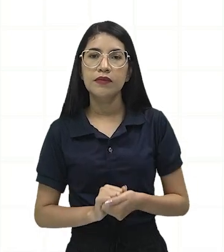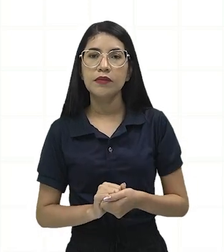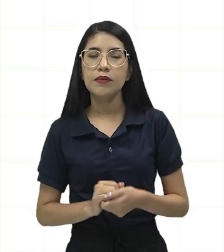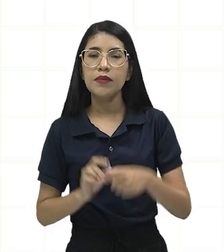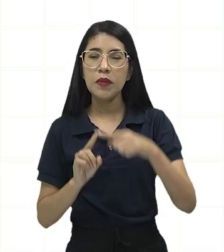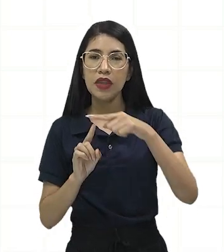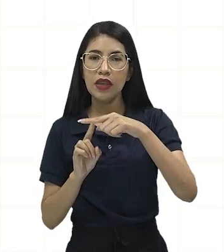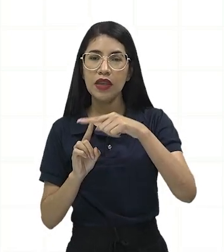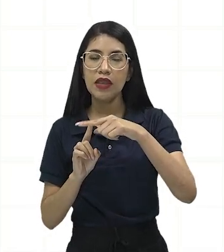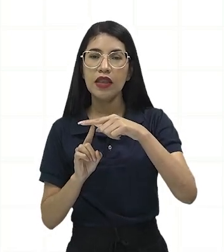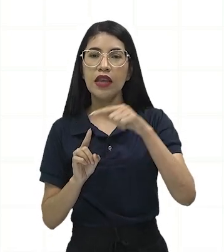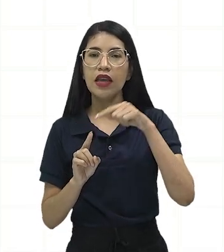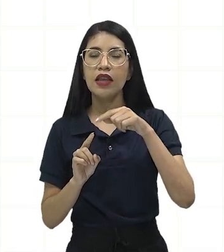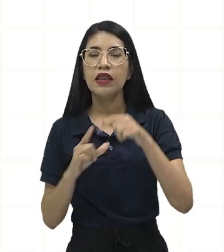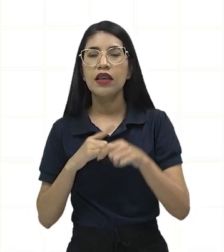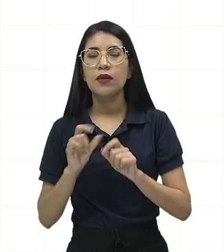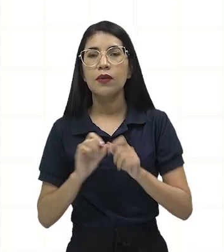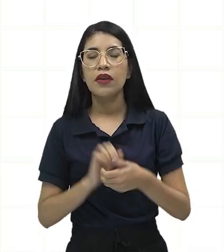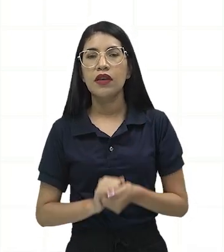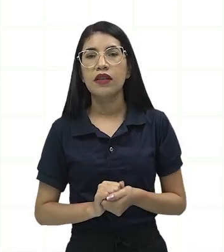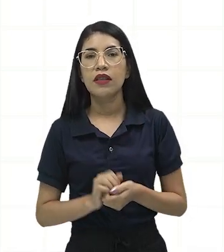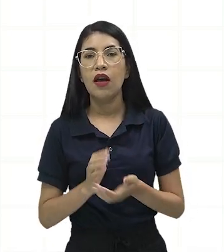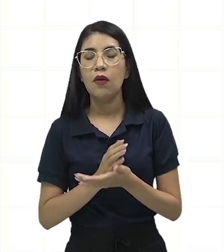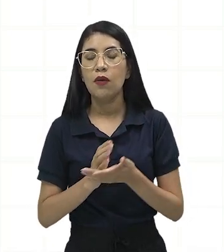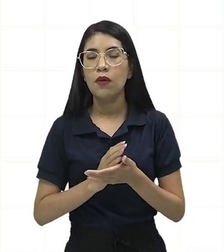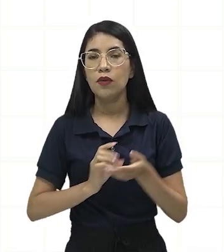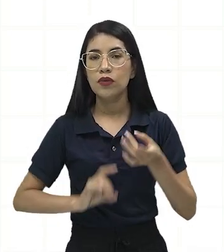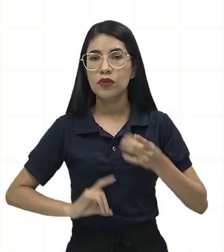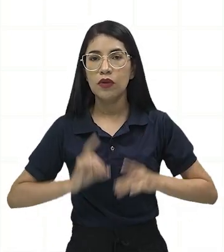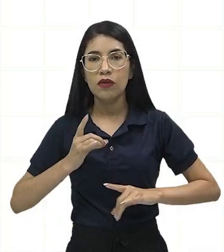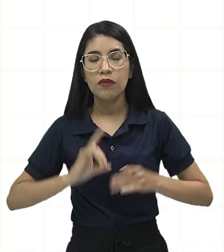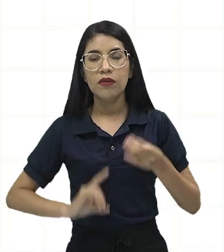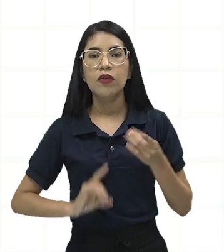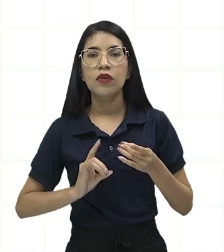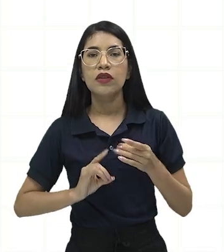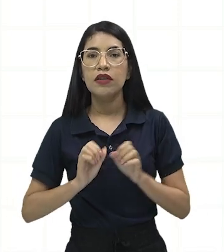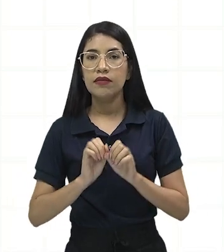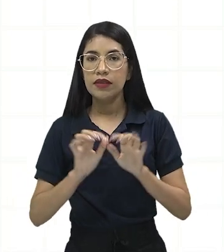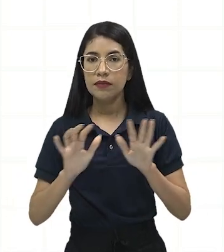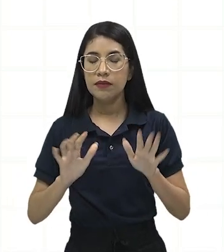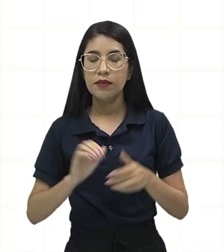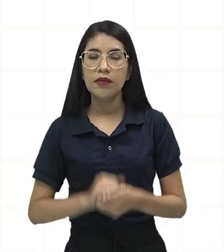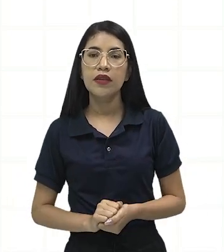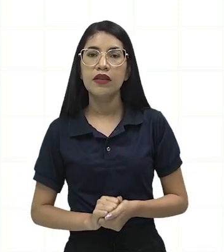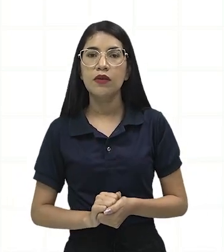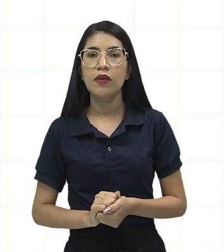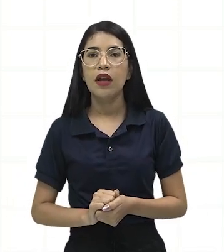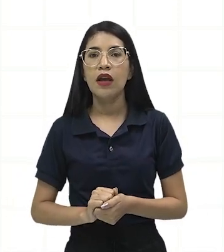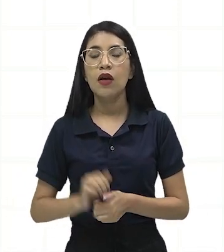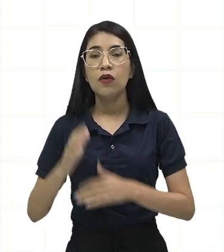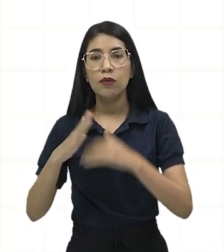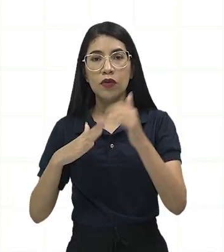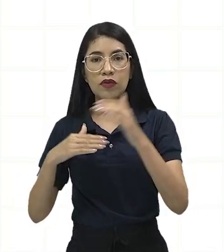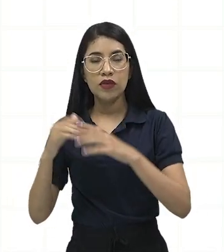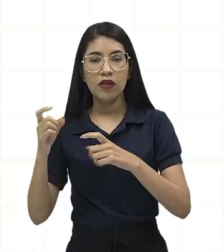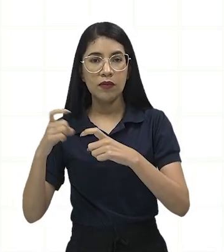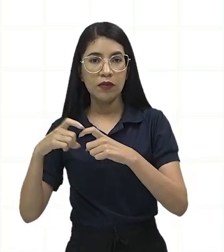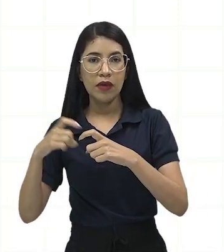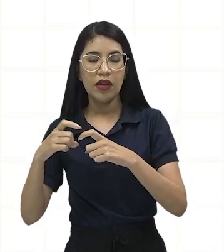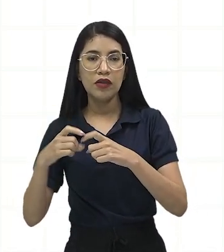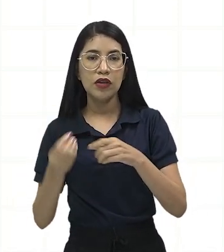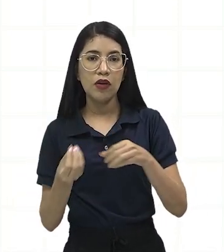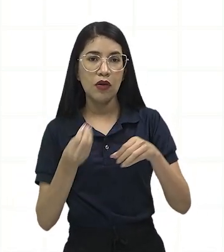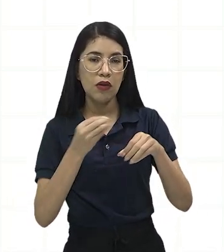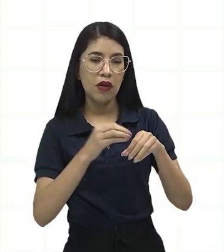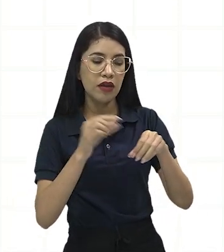liberar, né, dependendo aí do tipo, ele vai liberar alguns hormônios, tá? E aí é o médico que vai fazer a implantação dele